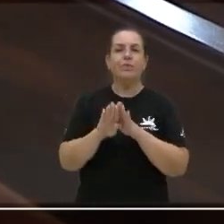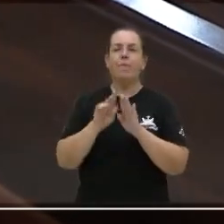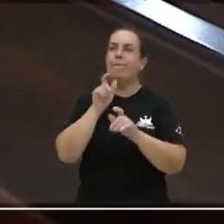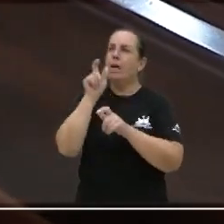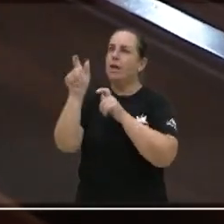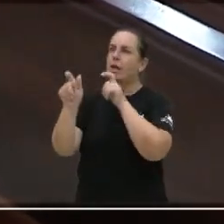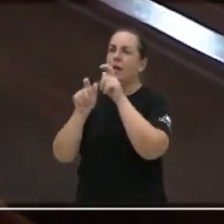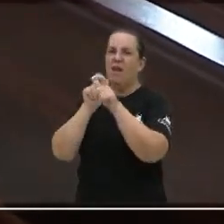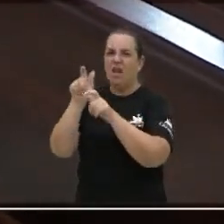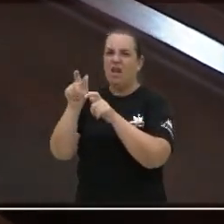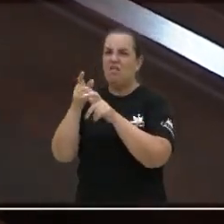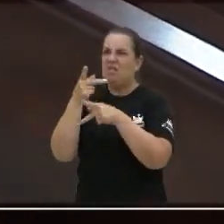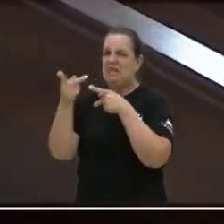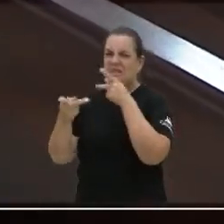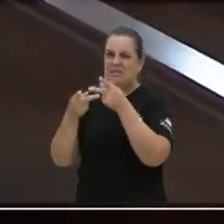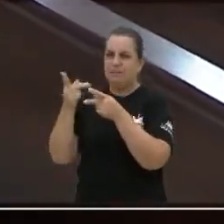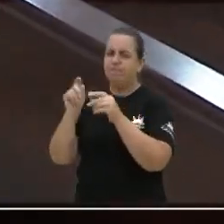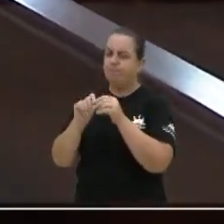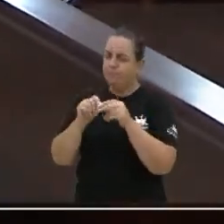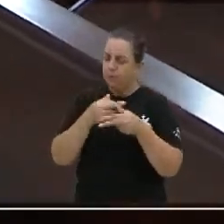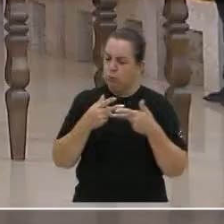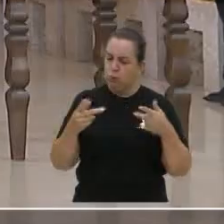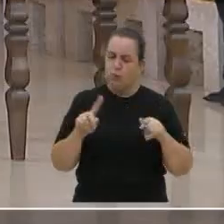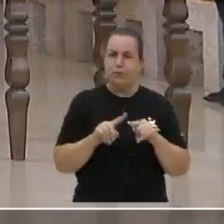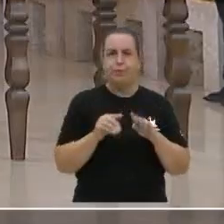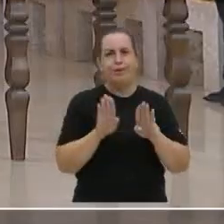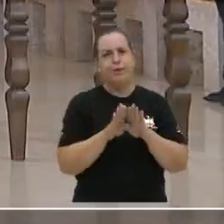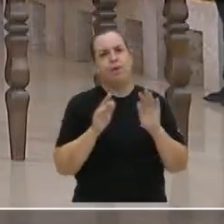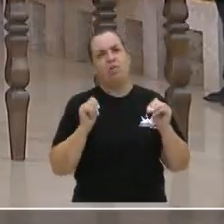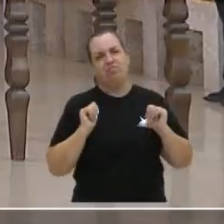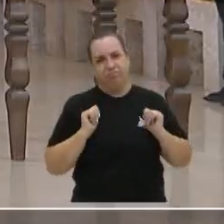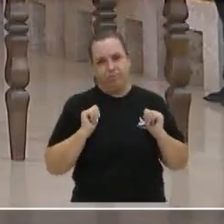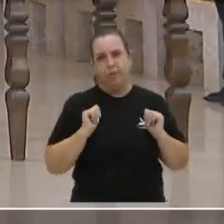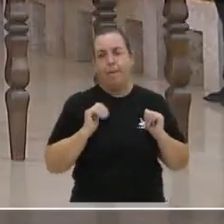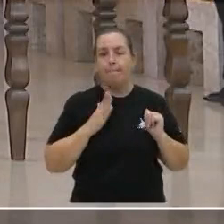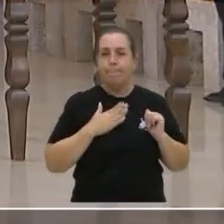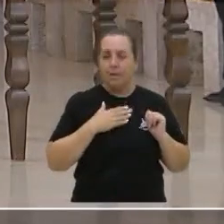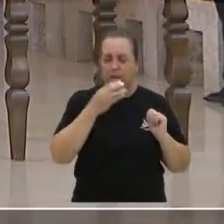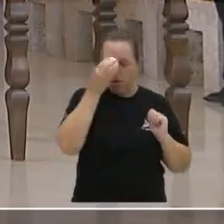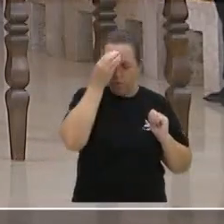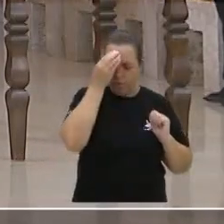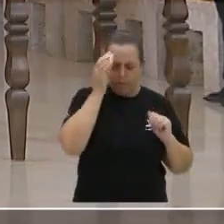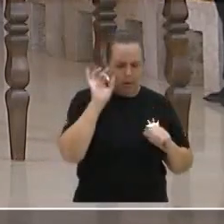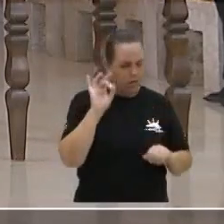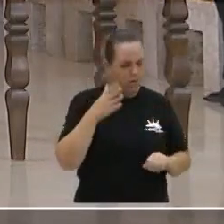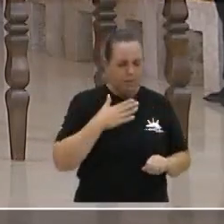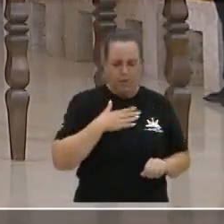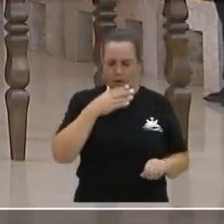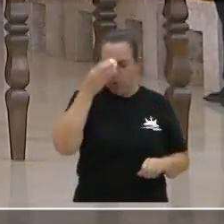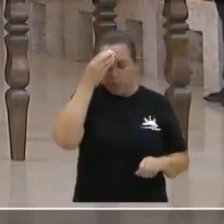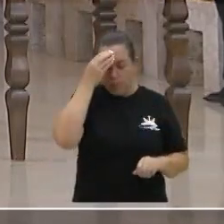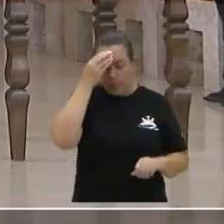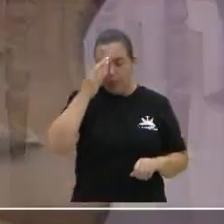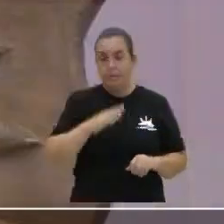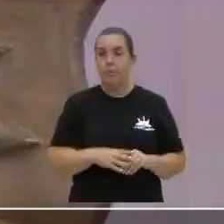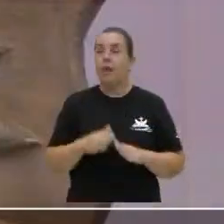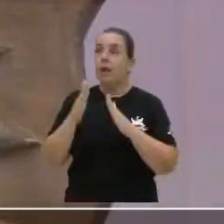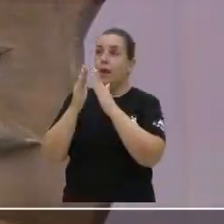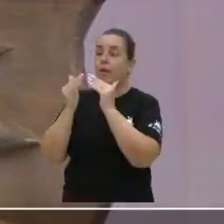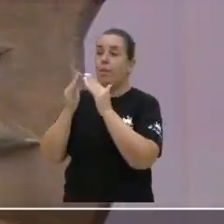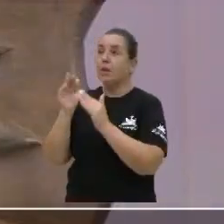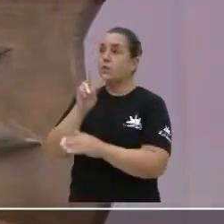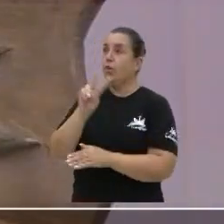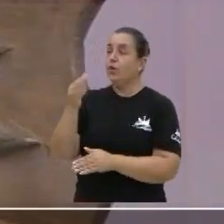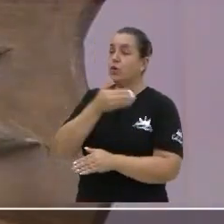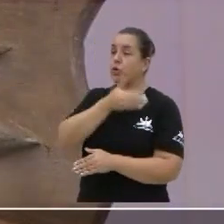pensamentos e palavras, atos e omissões, por minha culpa, minha tão grande culpa.